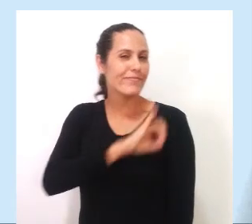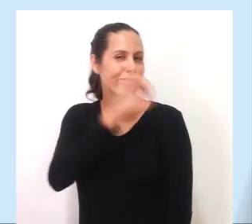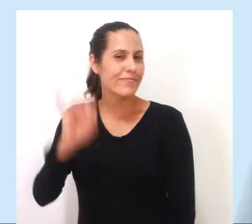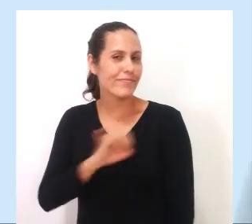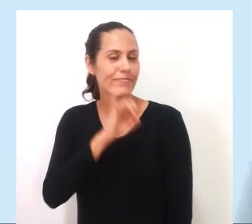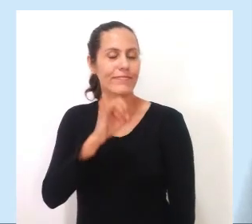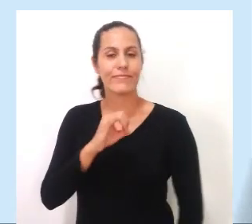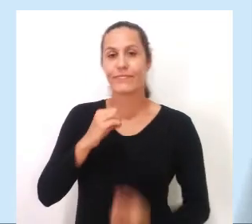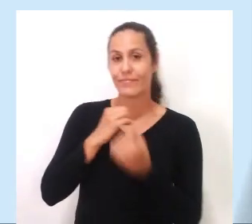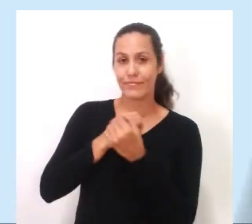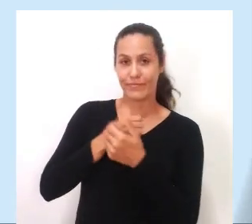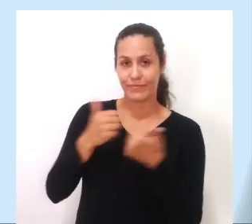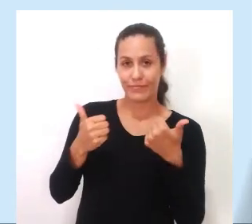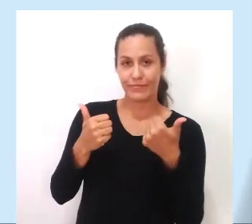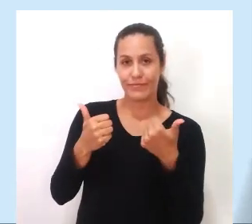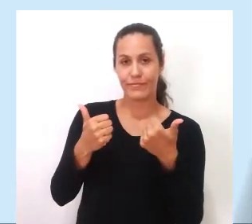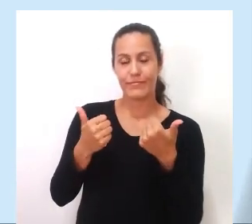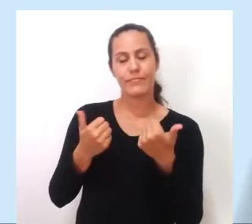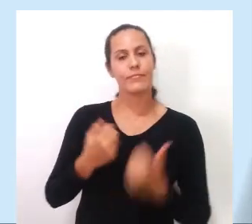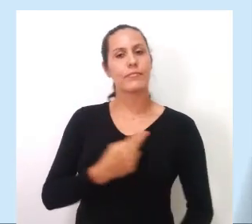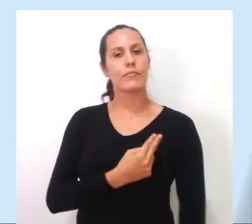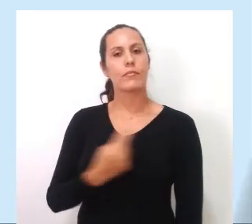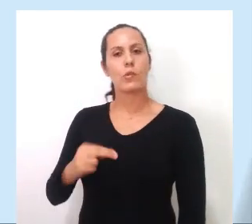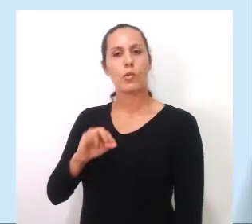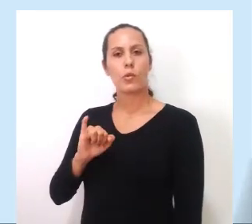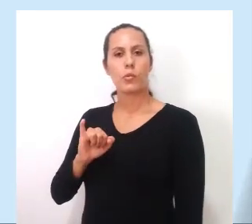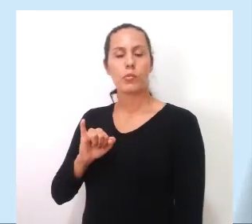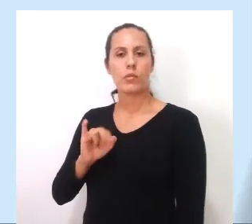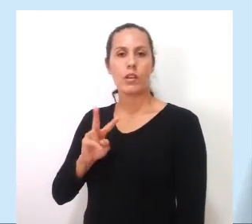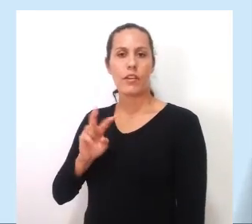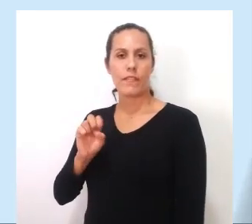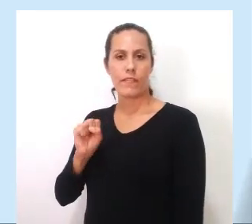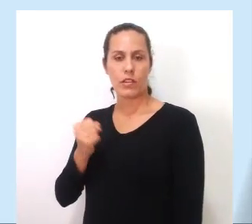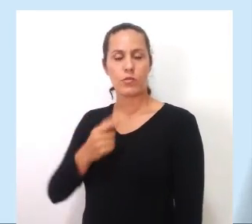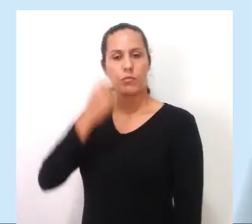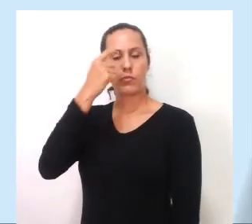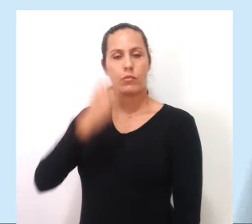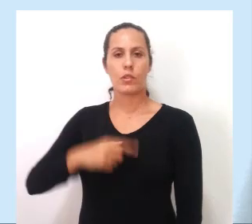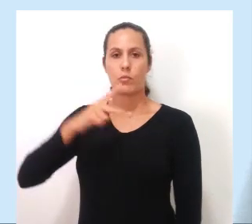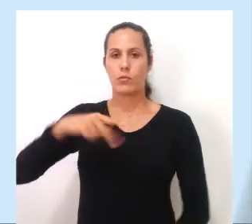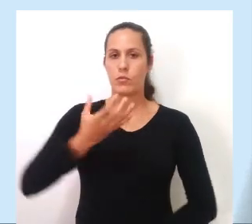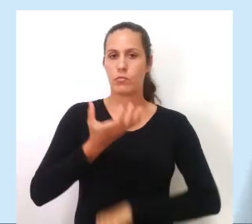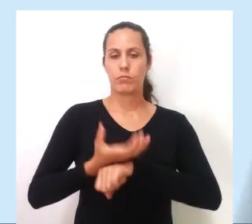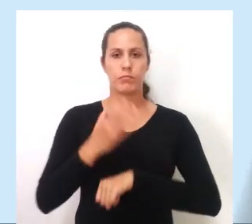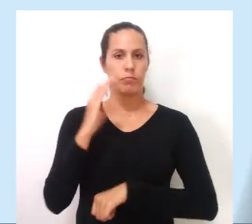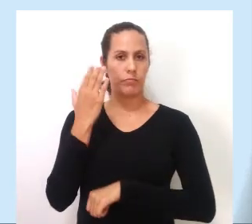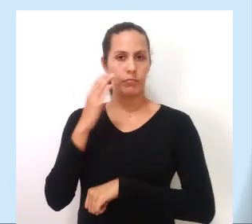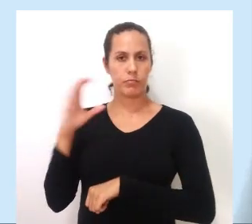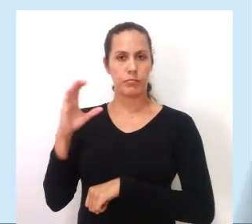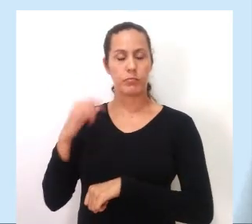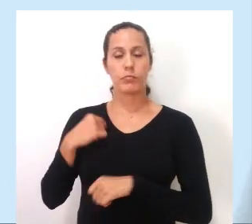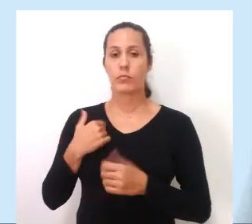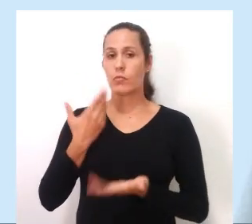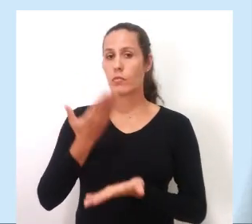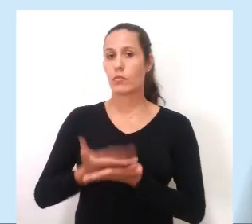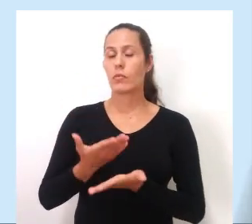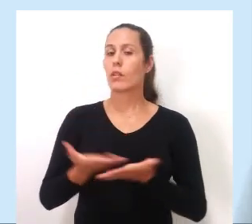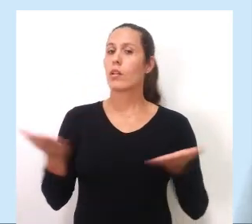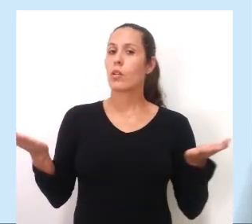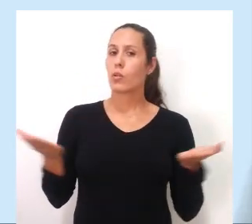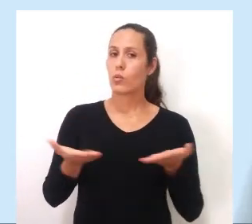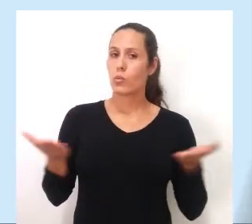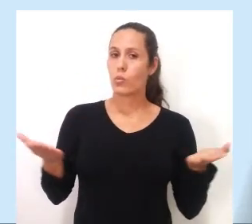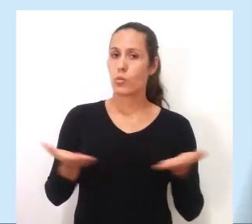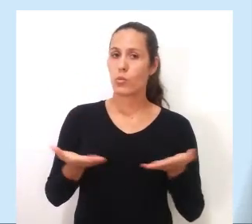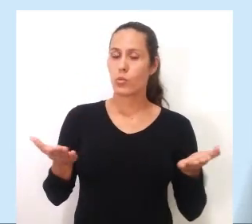E aí, galerinha do oitavo ano, tudo bem com vocês? Meu nome é Ives Fernando, sou professor de ciências